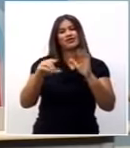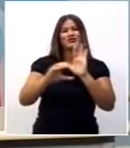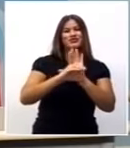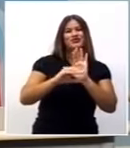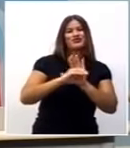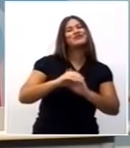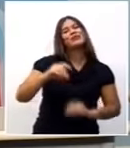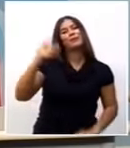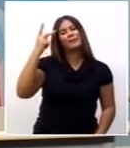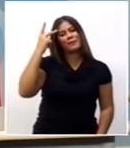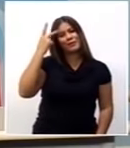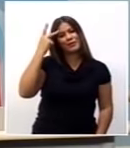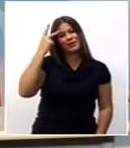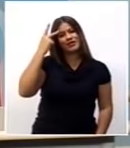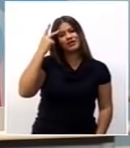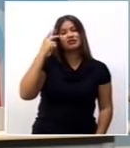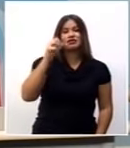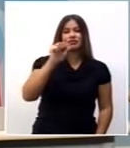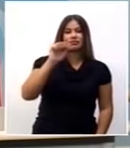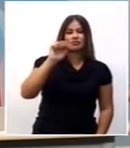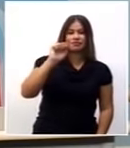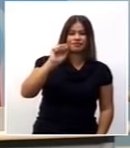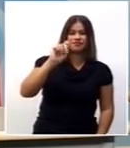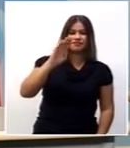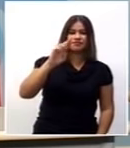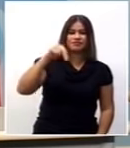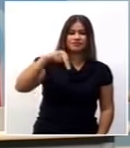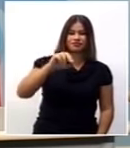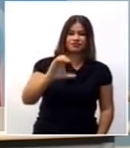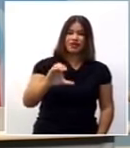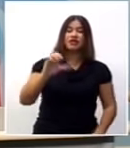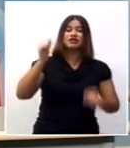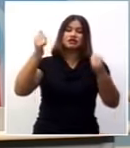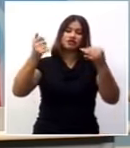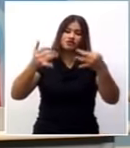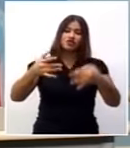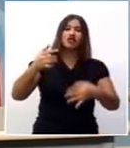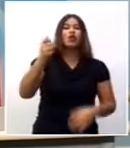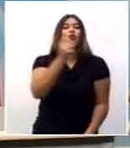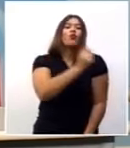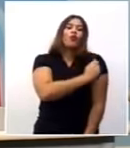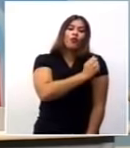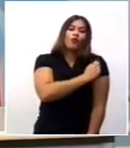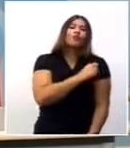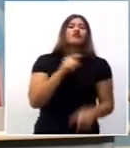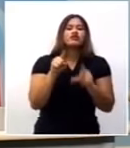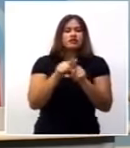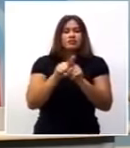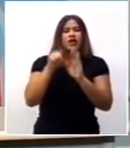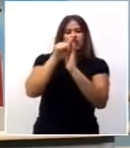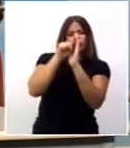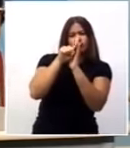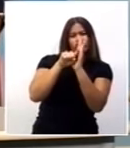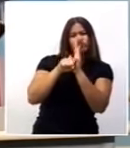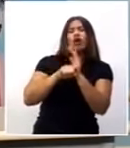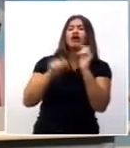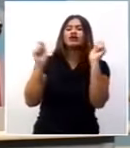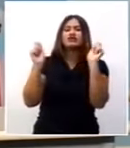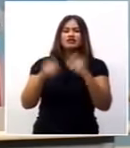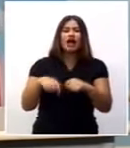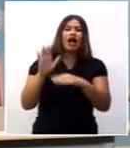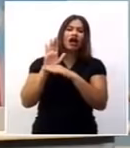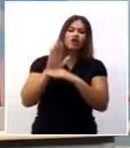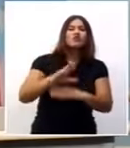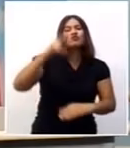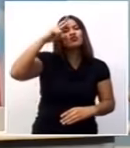essa ideia de que o aluno é um investigador, ele é capaz de estimular na atitude historiadora,